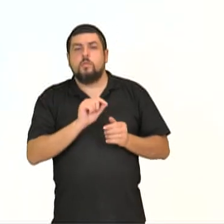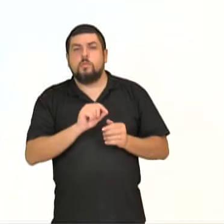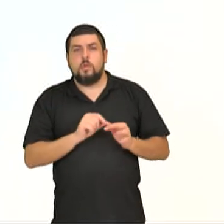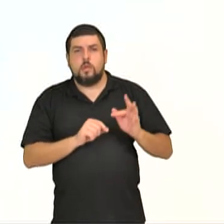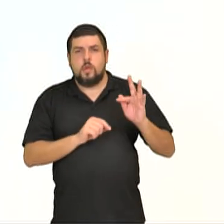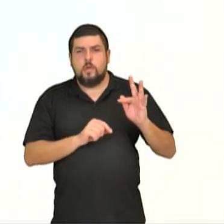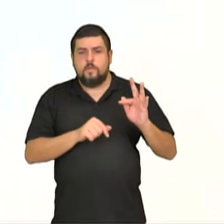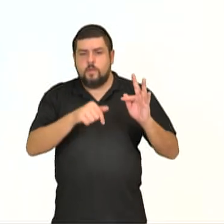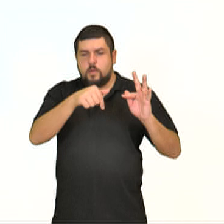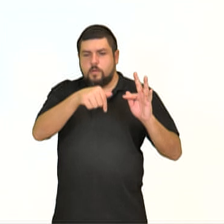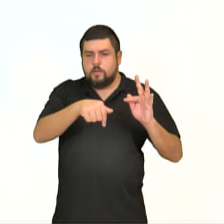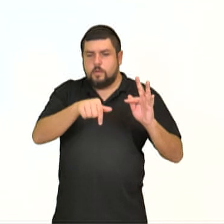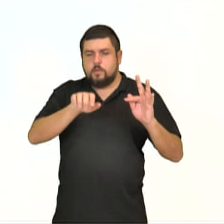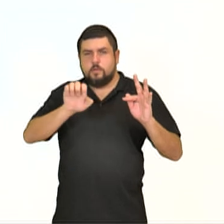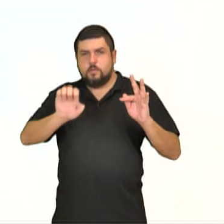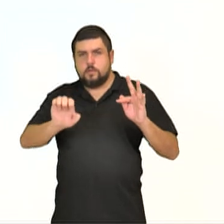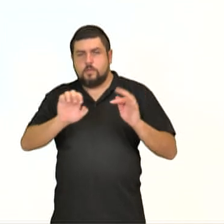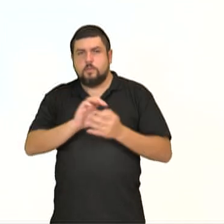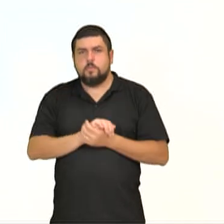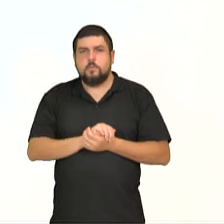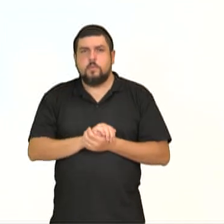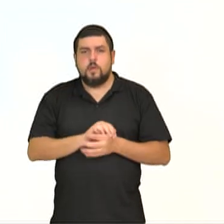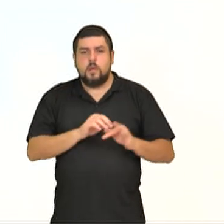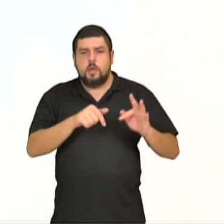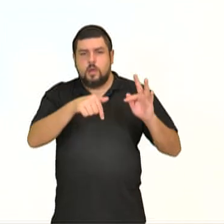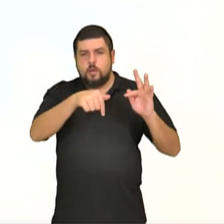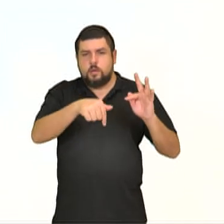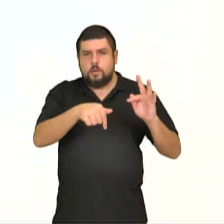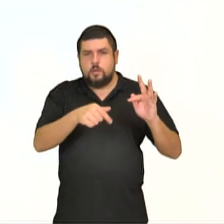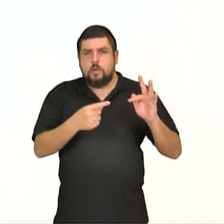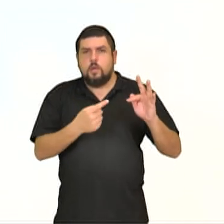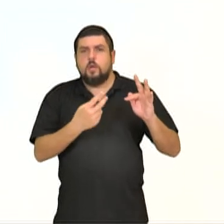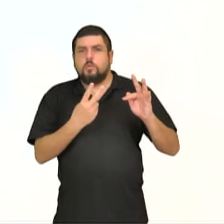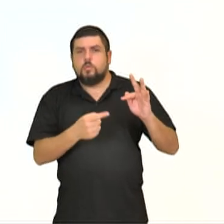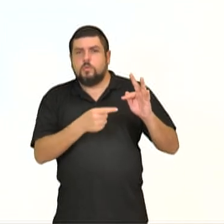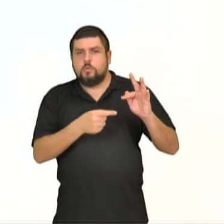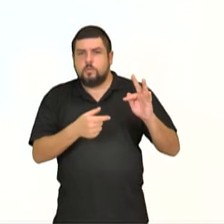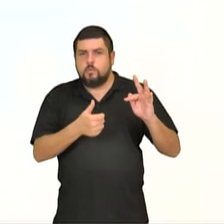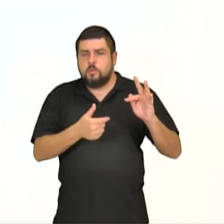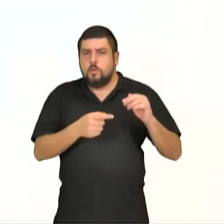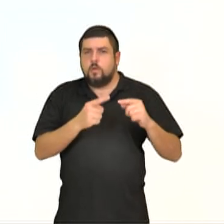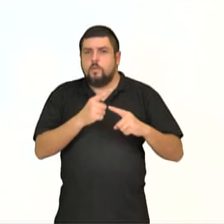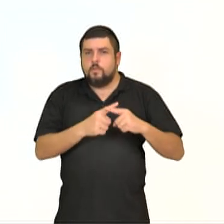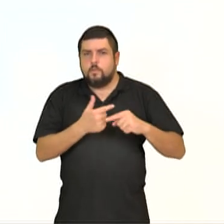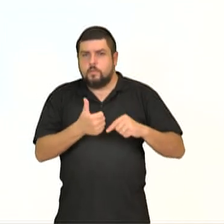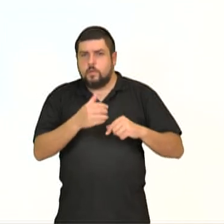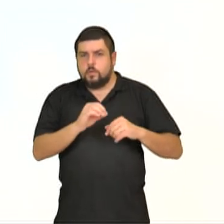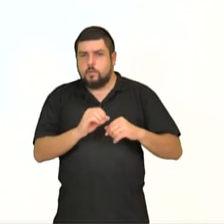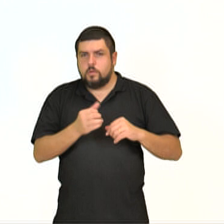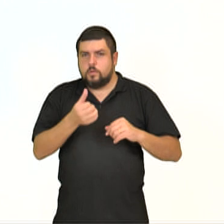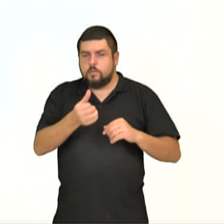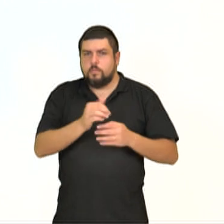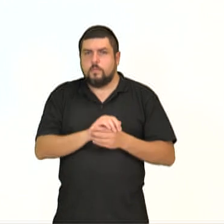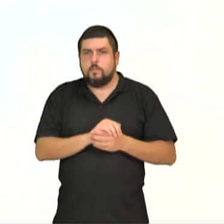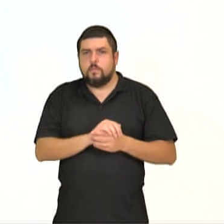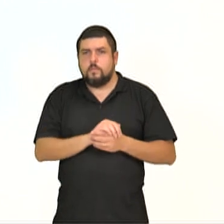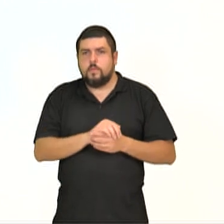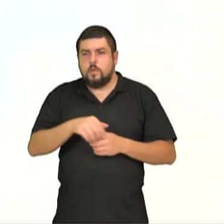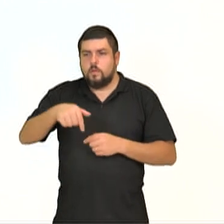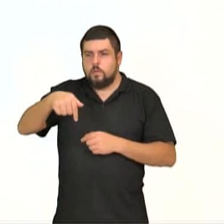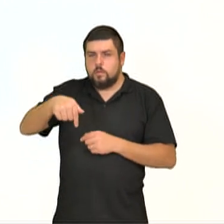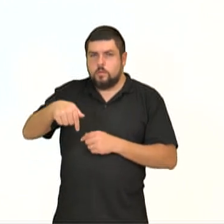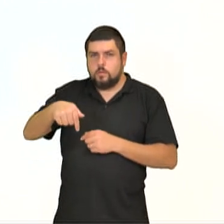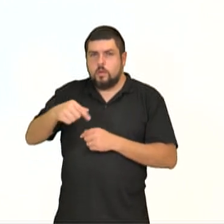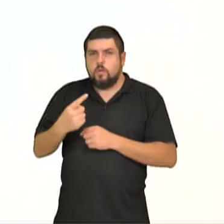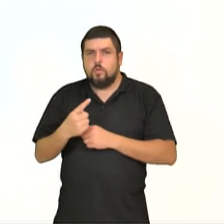a Q vezes Z. Q é 2 microcoulombs, 2 vezes 10 elevado a menos 6. O campo é 1,08 vezes 10 elevado a 7,